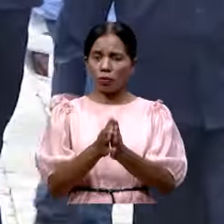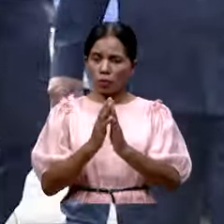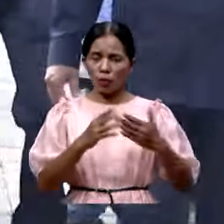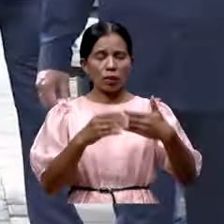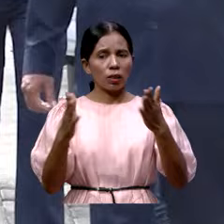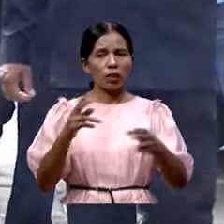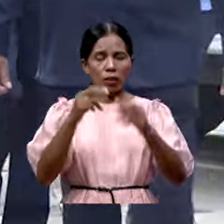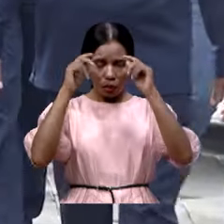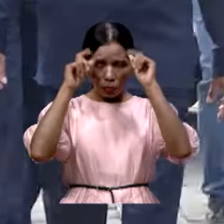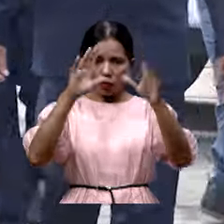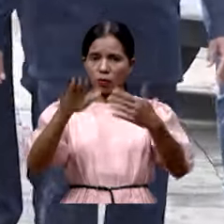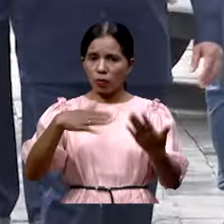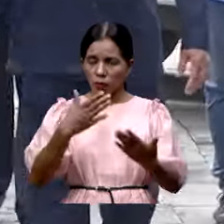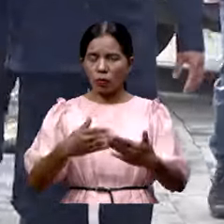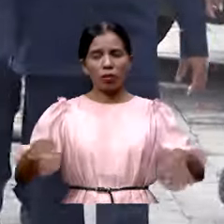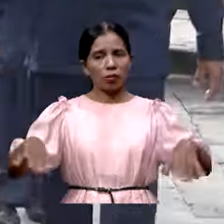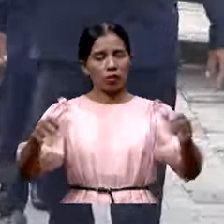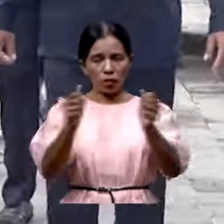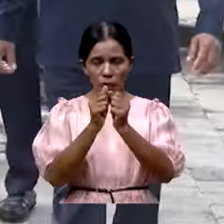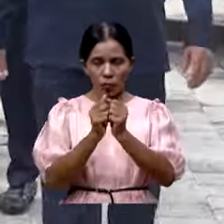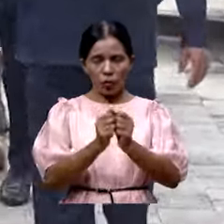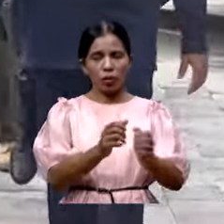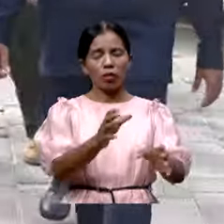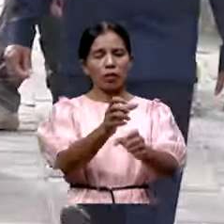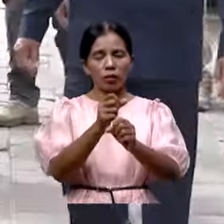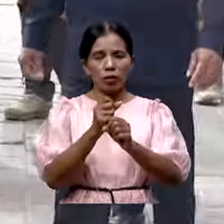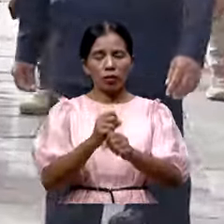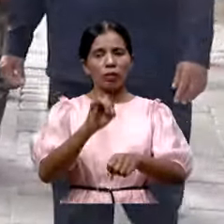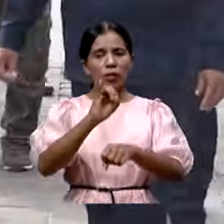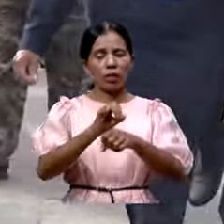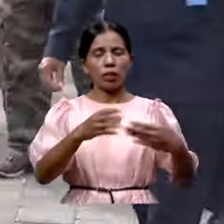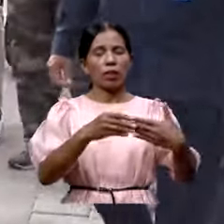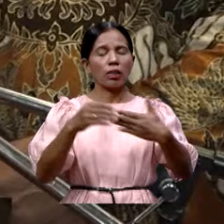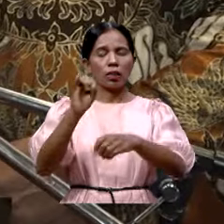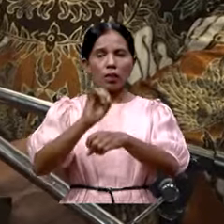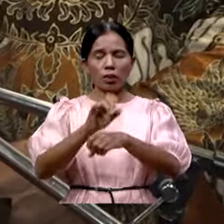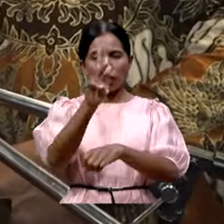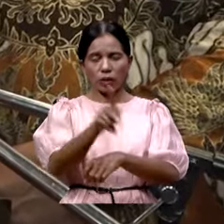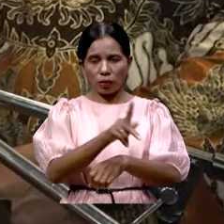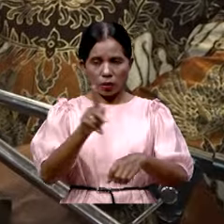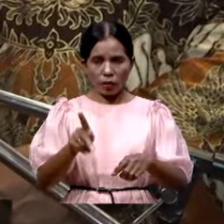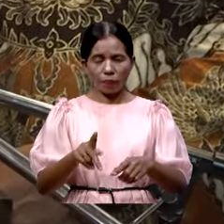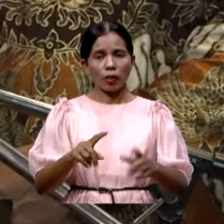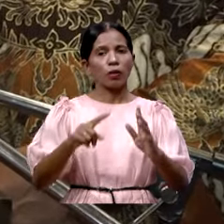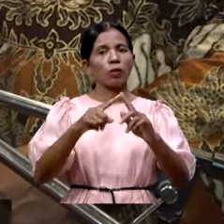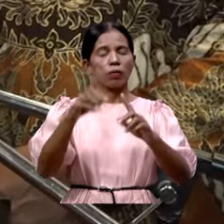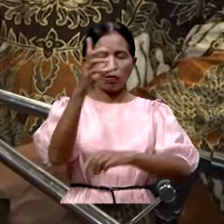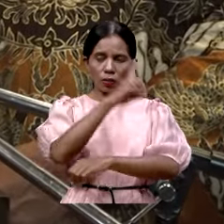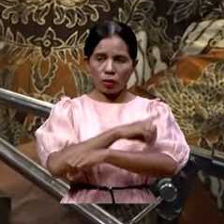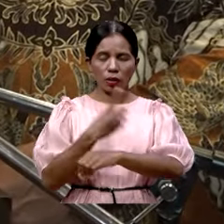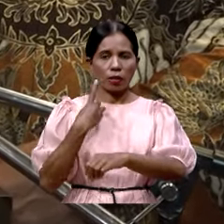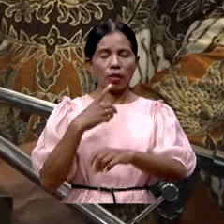Timor-Anhoto, a tu serviço a mutu, corissimo líder da Igreja Católica Romana, né. Hoje, Itabelo confirma